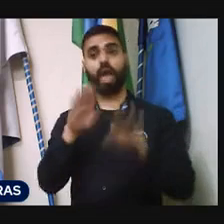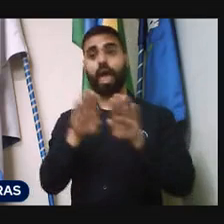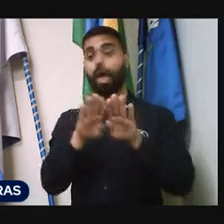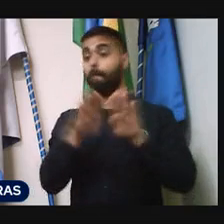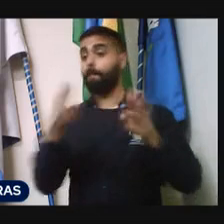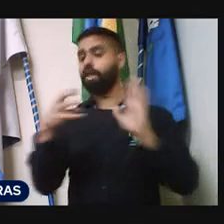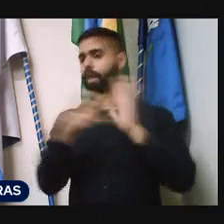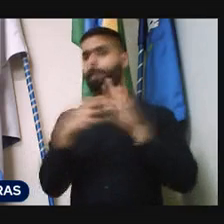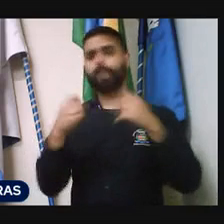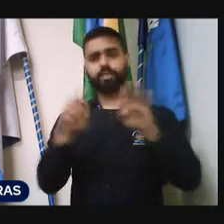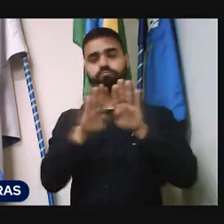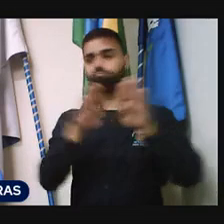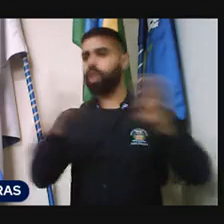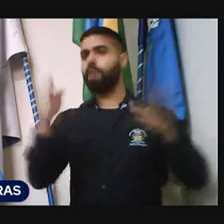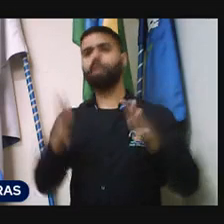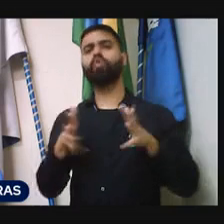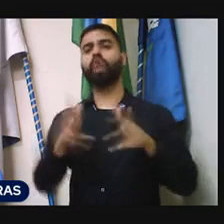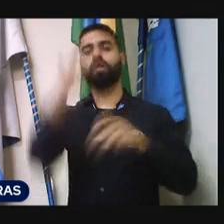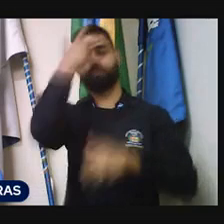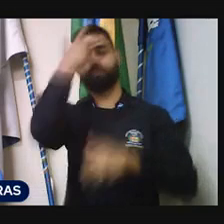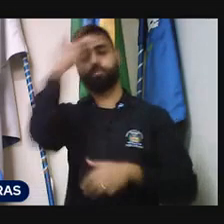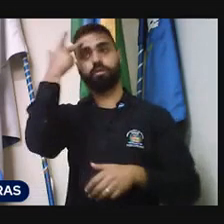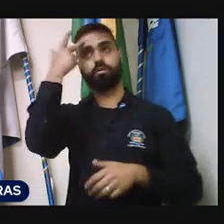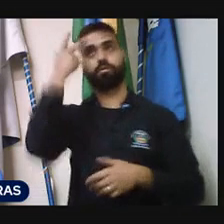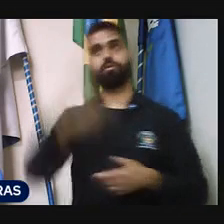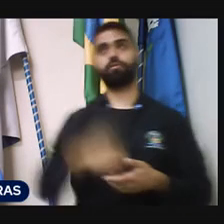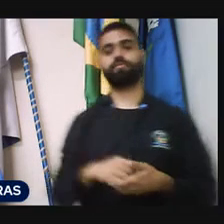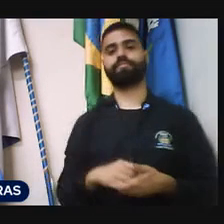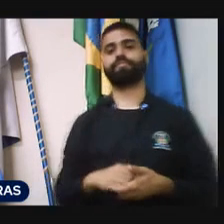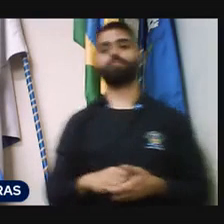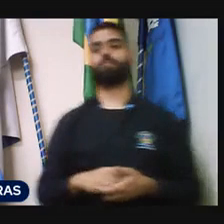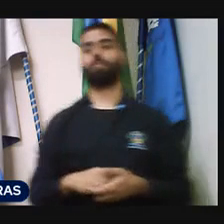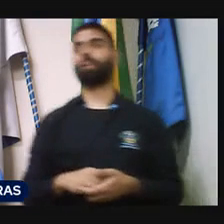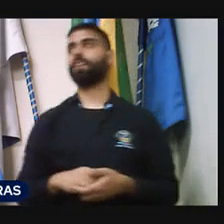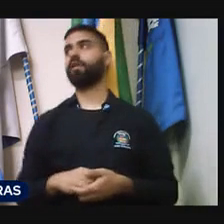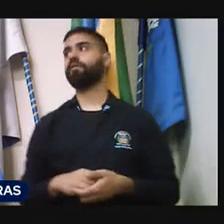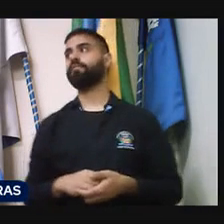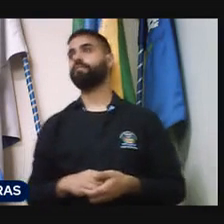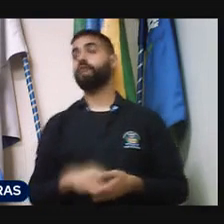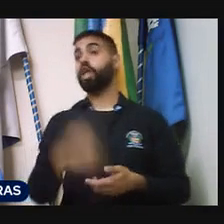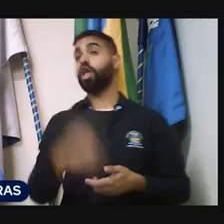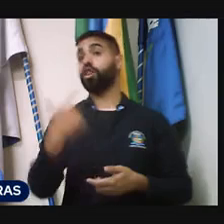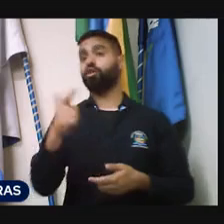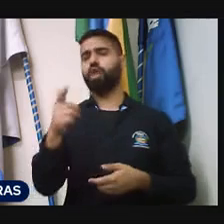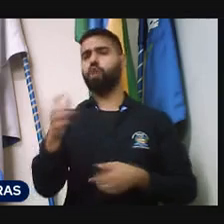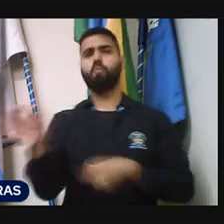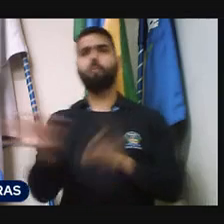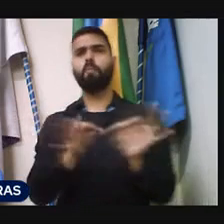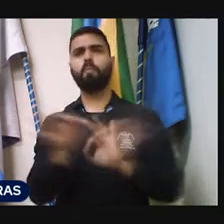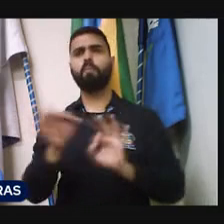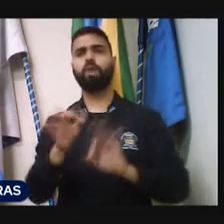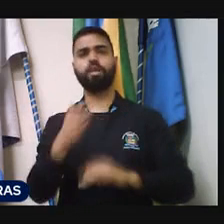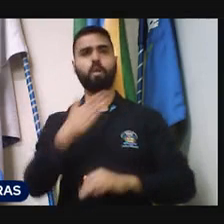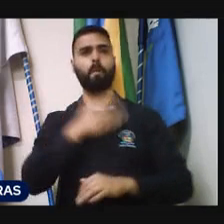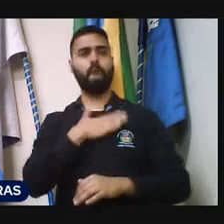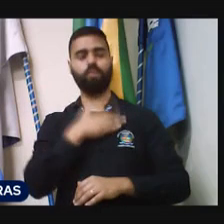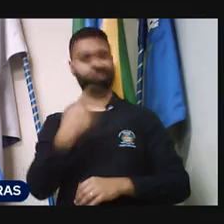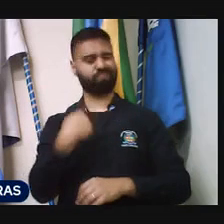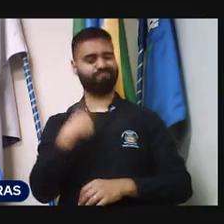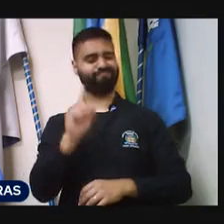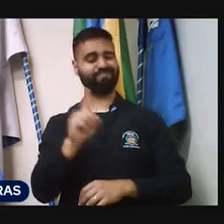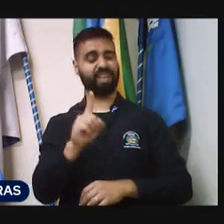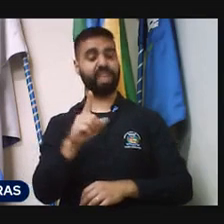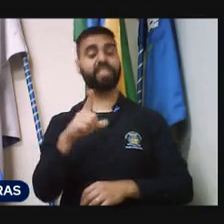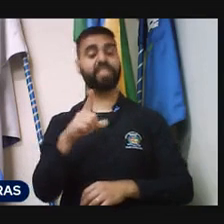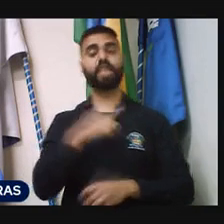está aberta para todos e todas nós não temos projeto pessoal vamos ter um projeto de política